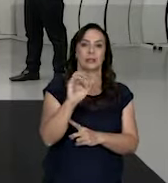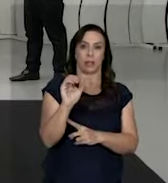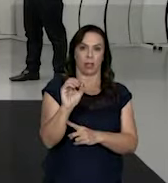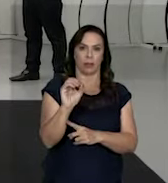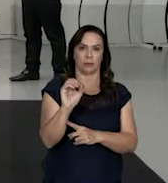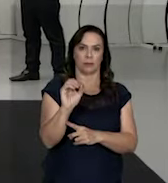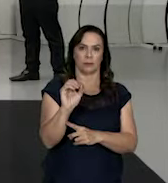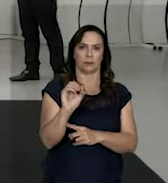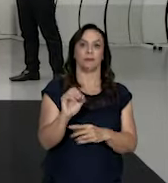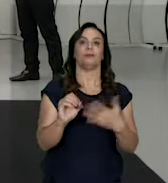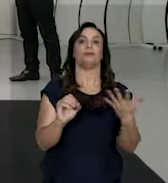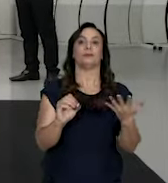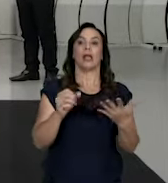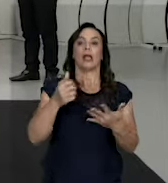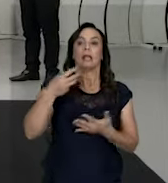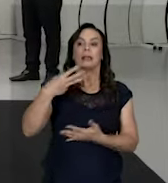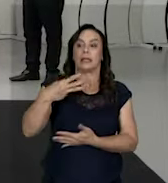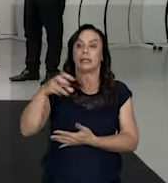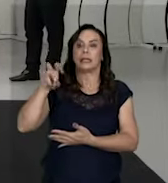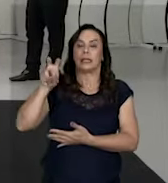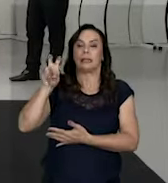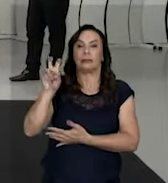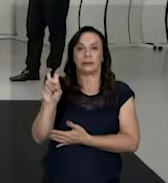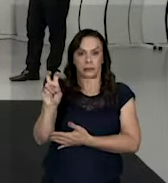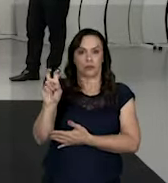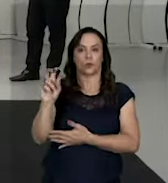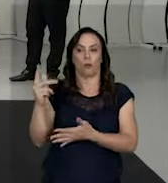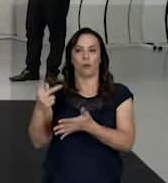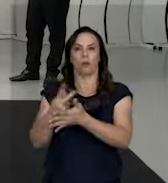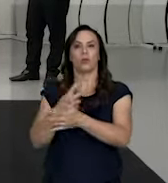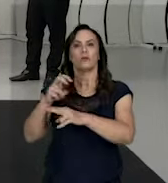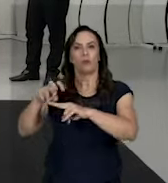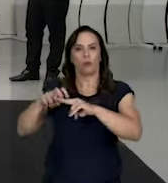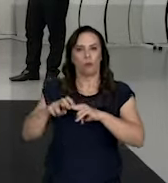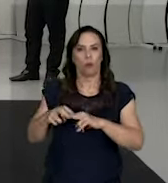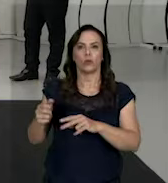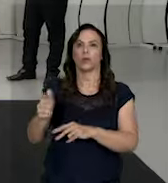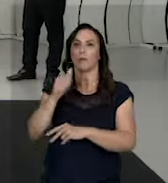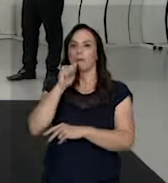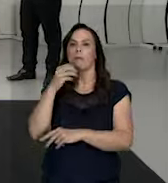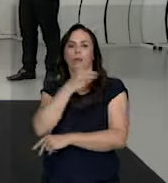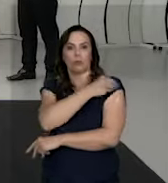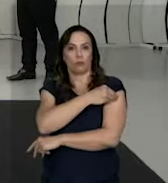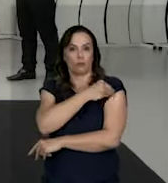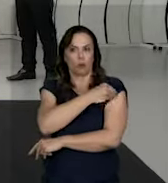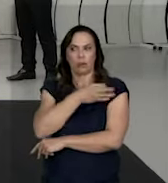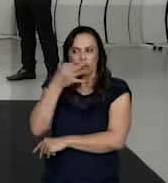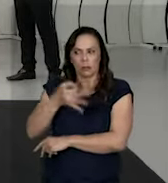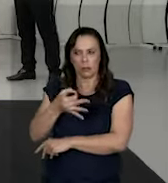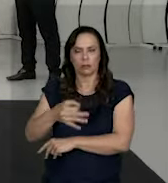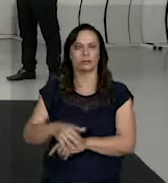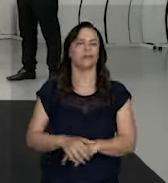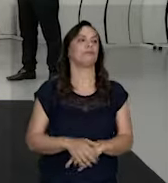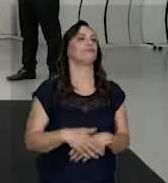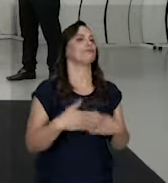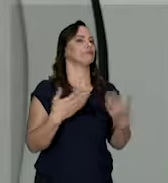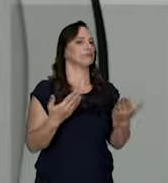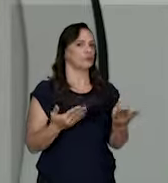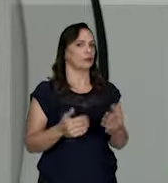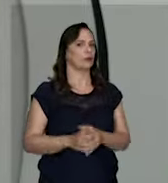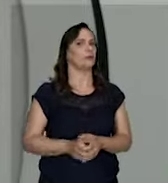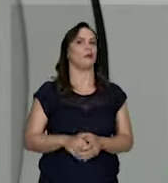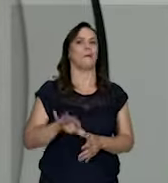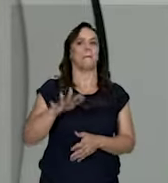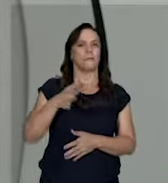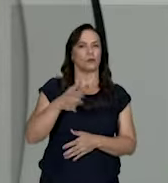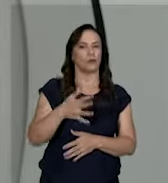causas relacionadas com bebida alcoólica. Eu compreendi, é isso mesmo? De 35% a